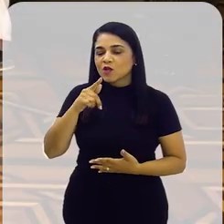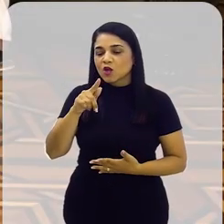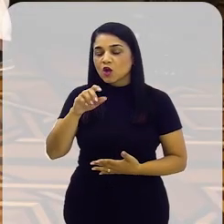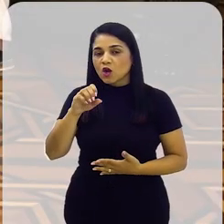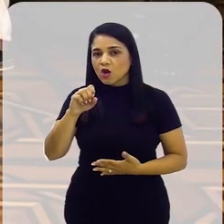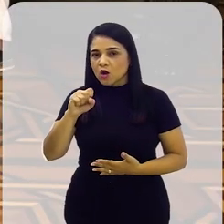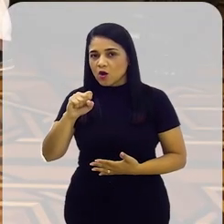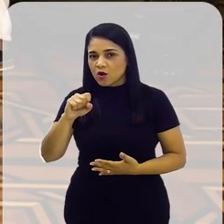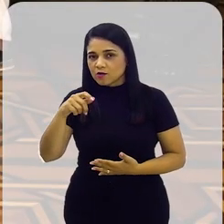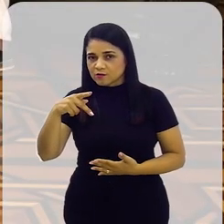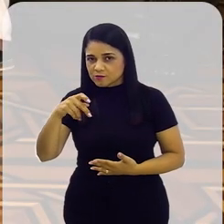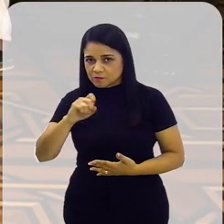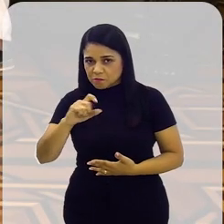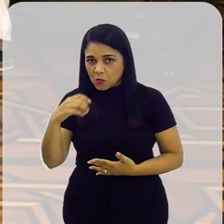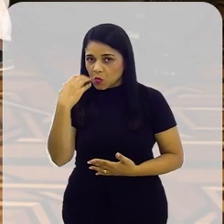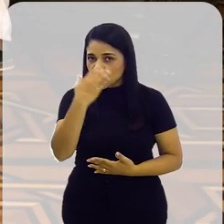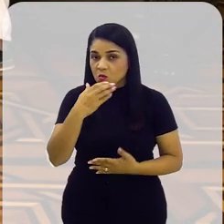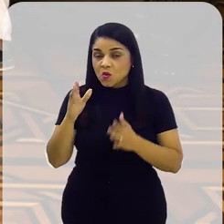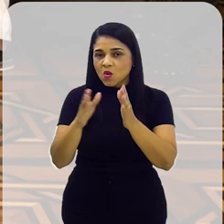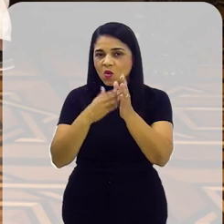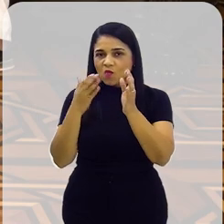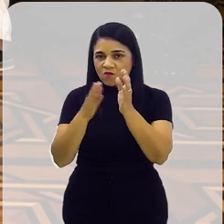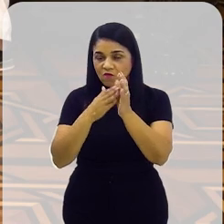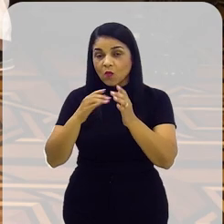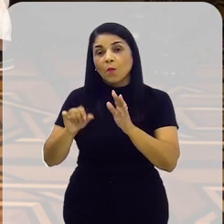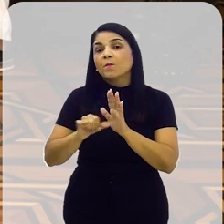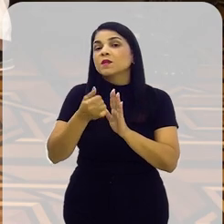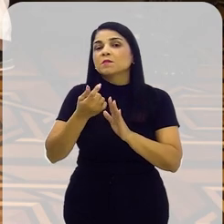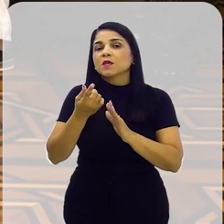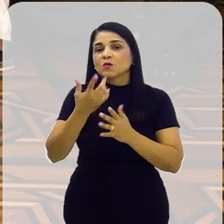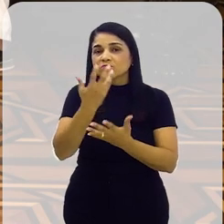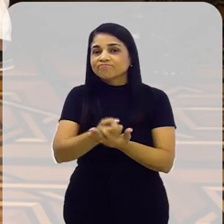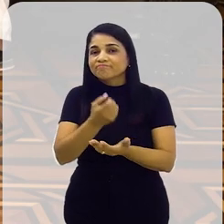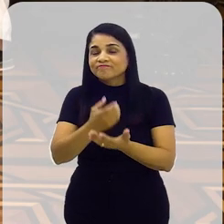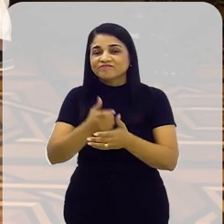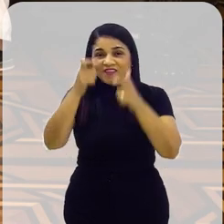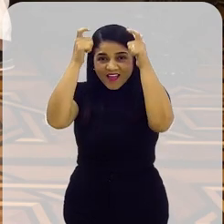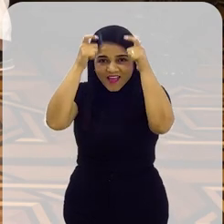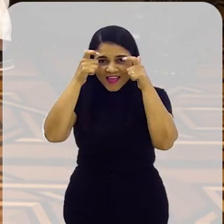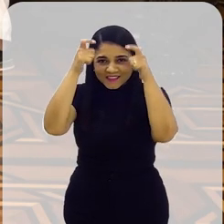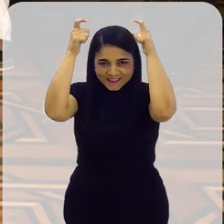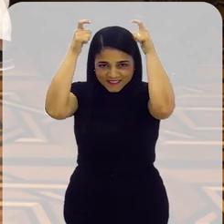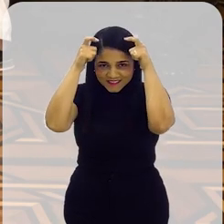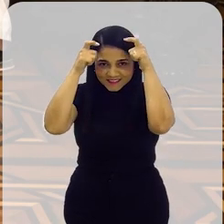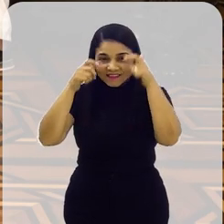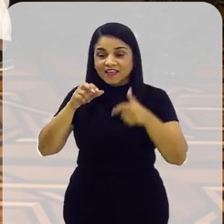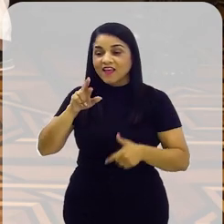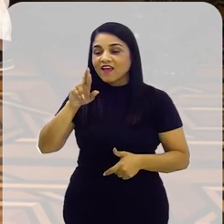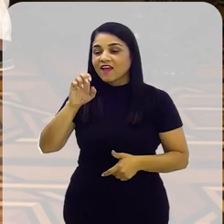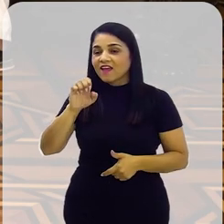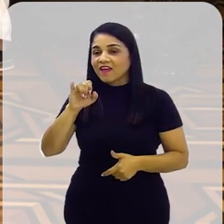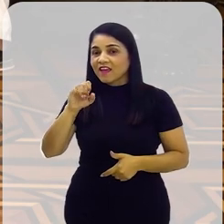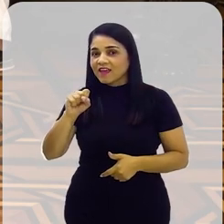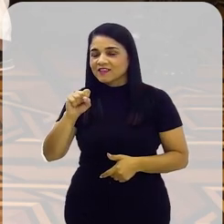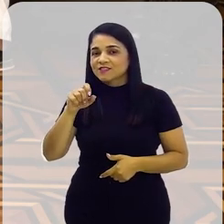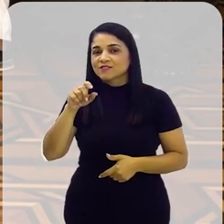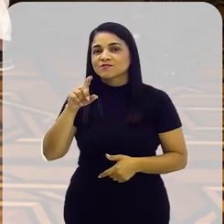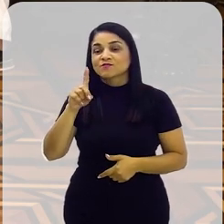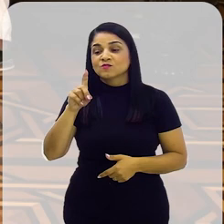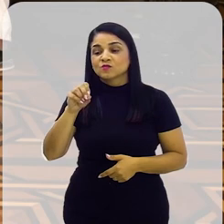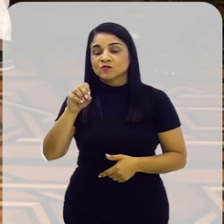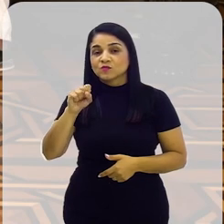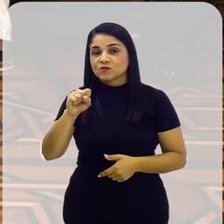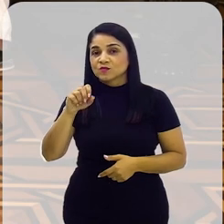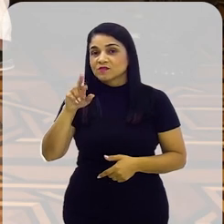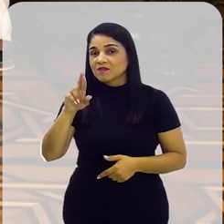louvor. E aí foi o... Eu gravei um louvor, meu primeiro louvor. Qual foi o primeiro sucesso? Rei dos Reis. Canta pra gente um pouquinho, vai. Vamos. Daqui a pouco eu quero que